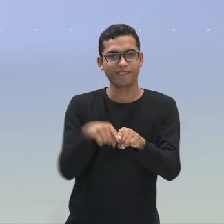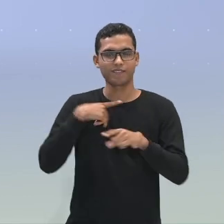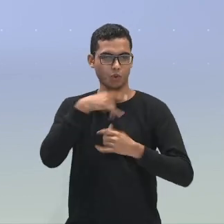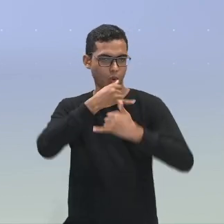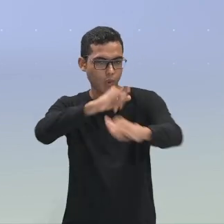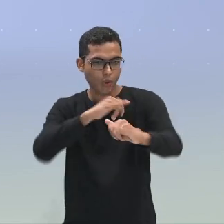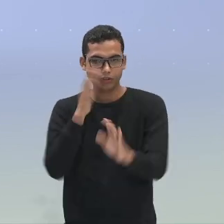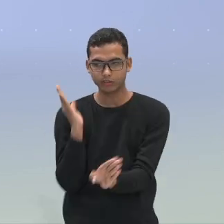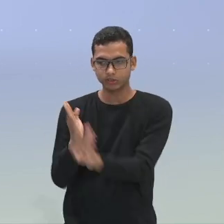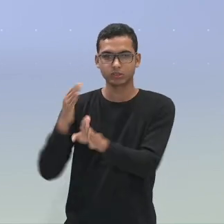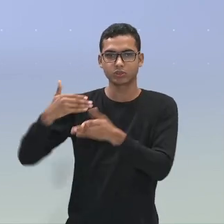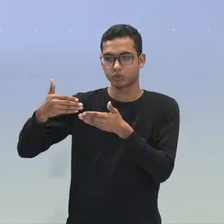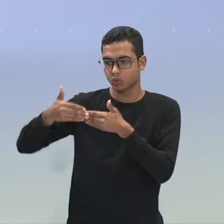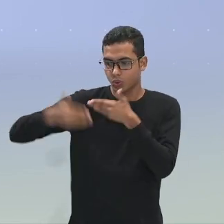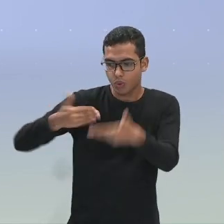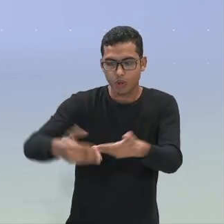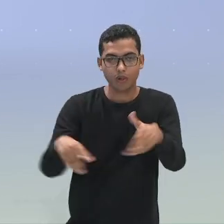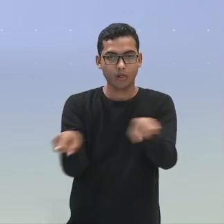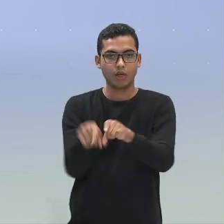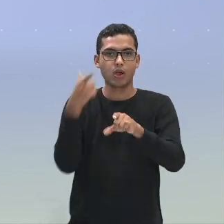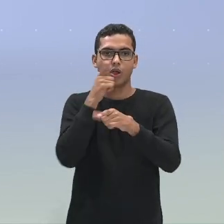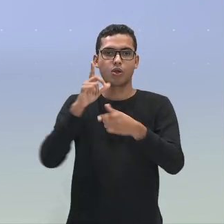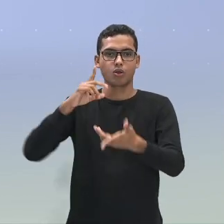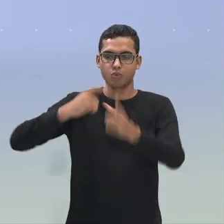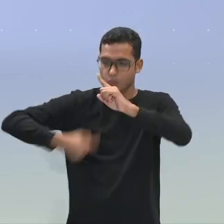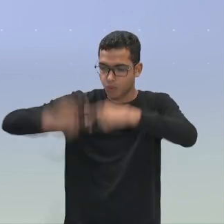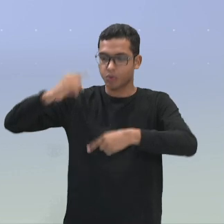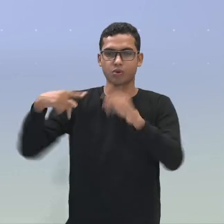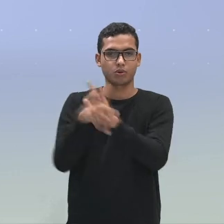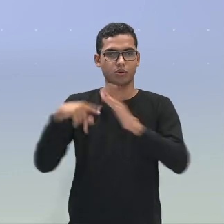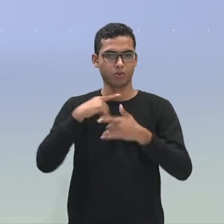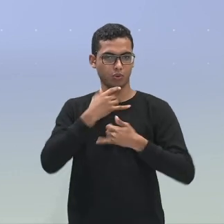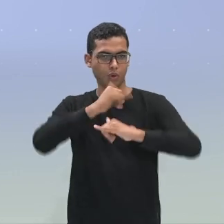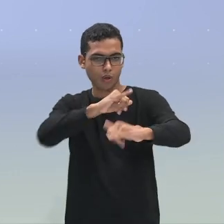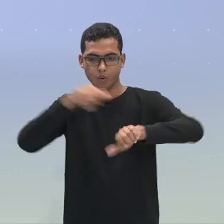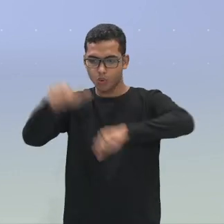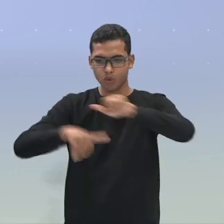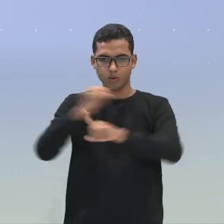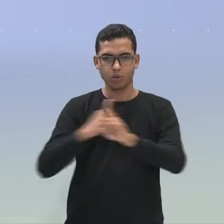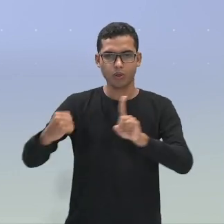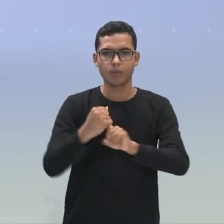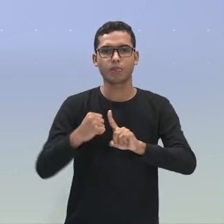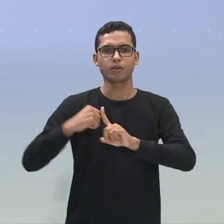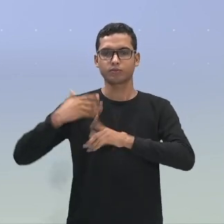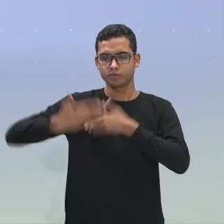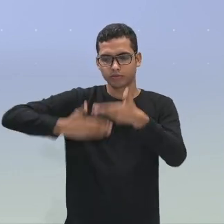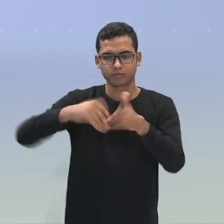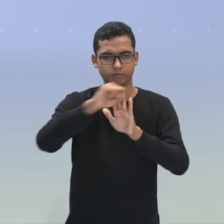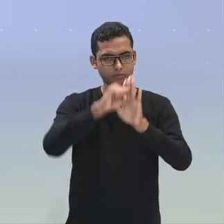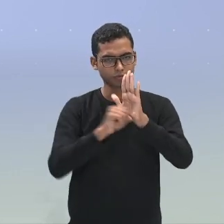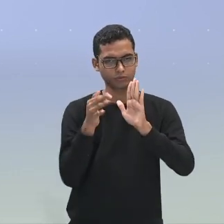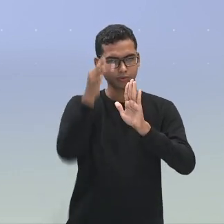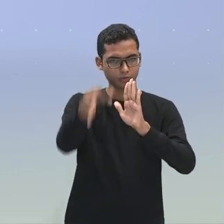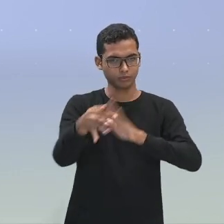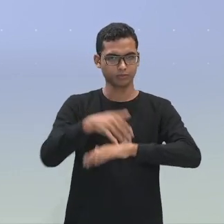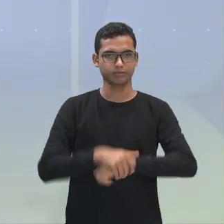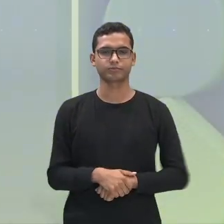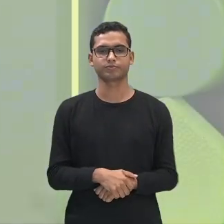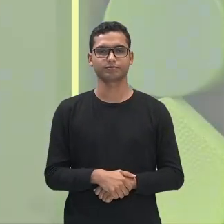iniciais pavimentaram o caminho para a Revolução Elétrica, que transformou a sociedade nos séculos subsequentes.